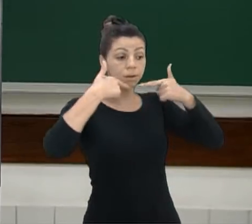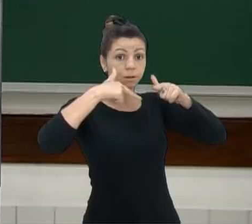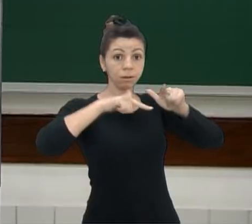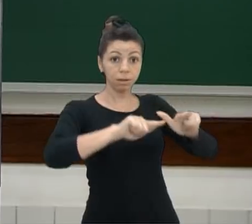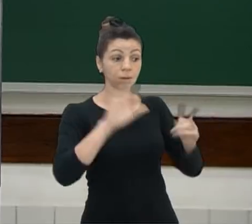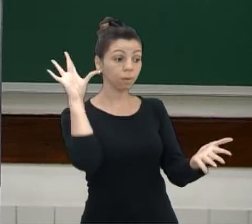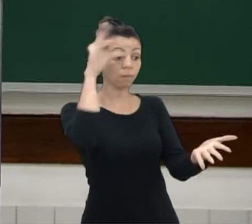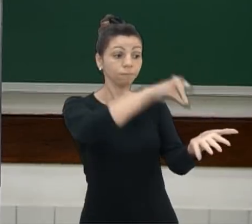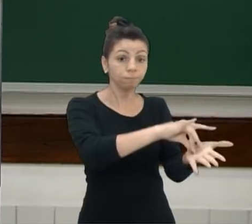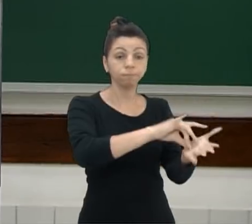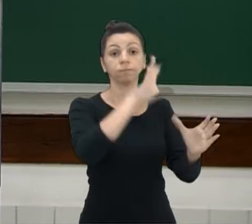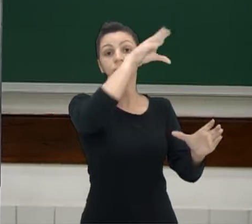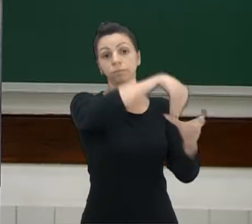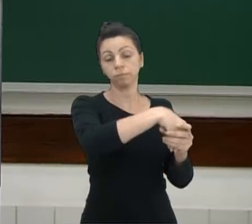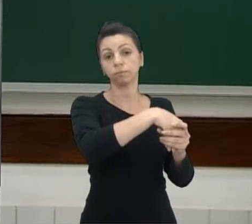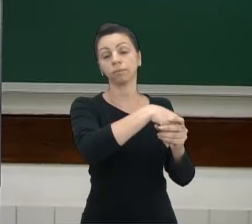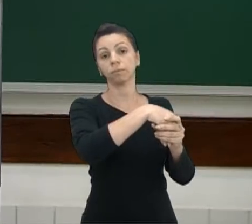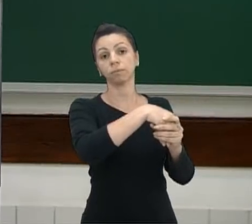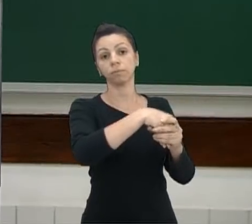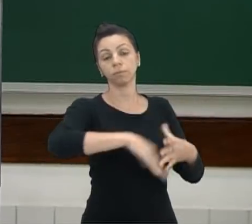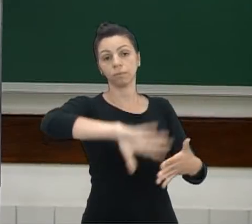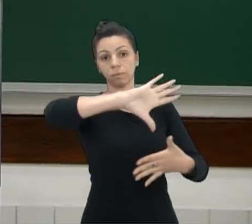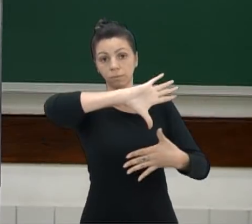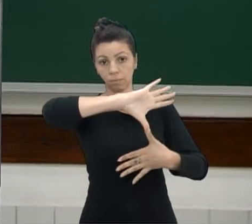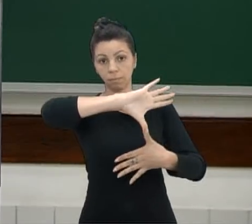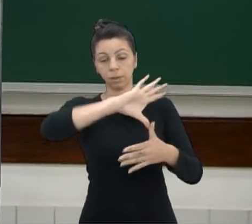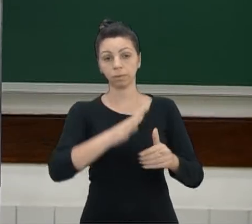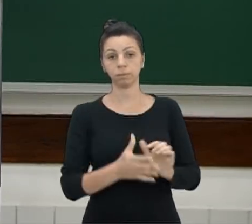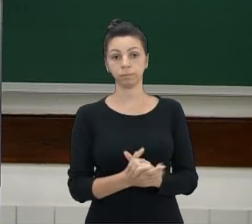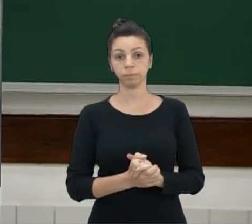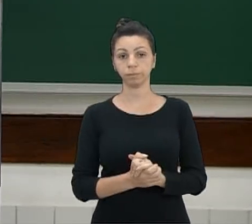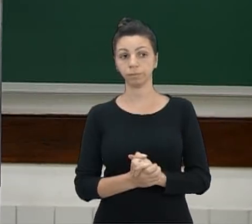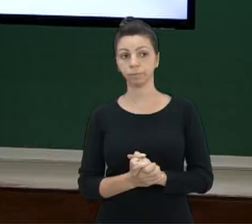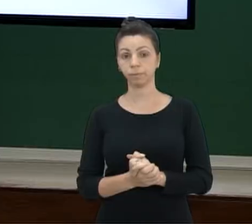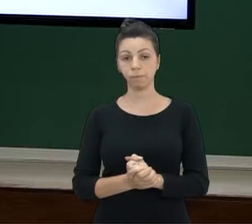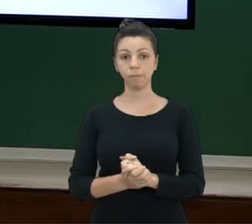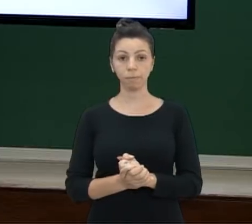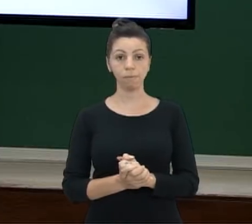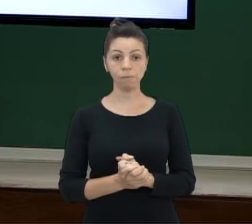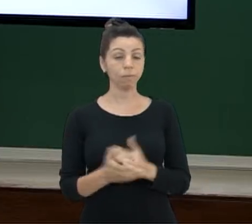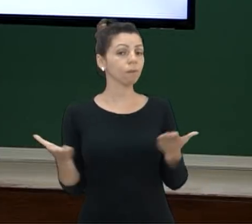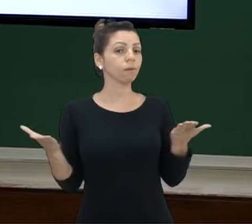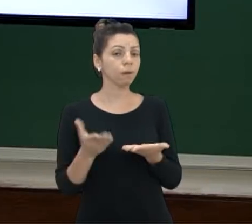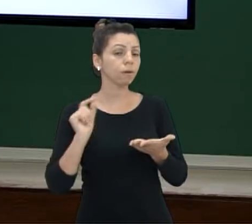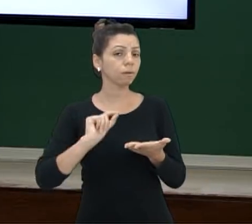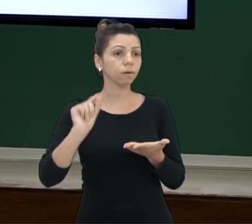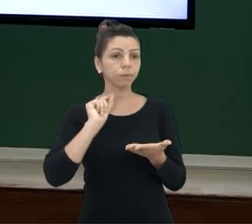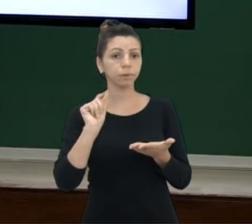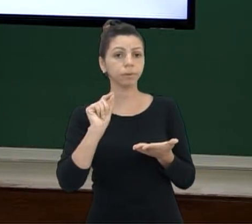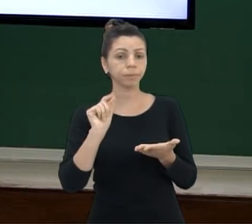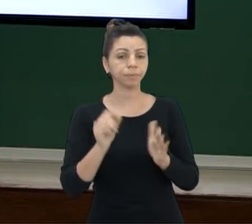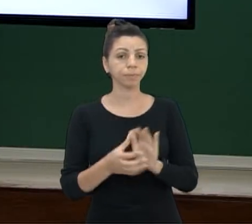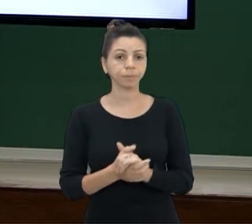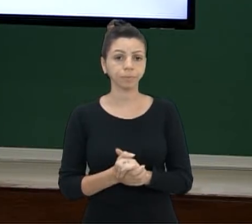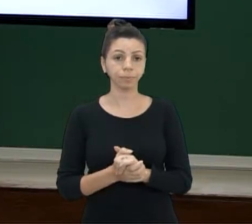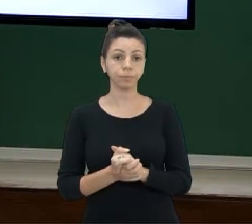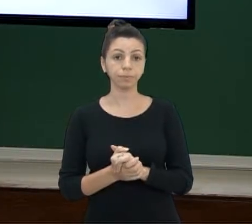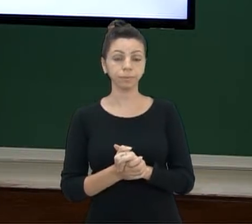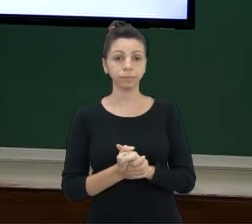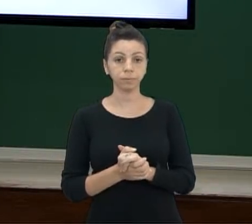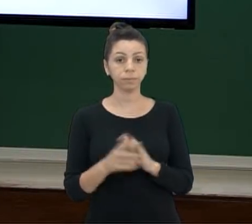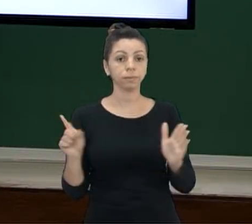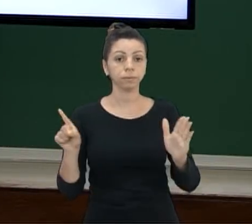língua oficial dentro do continente americano. E agora, o que a gente vai ter aqui na tela para você? Ó? O nosso